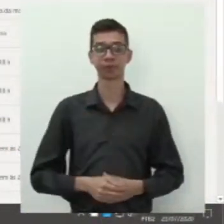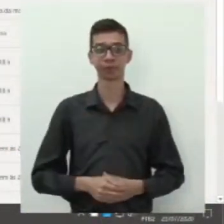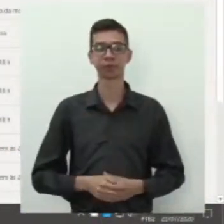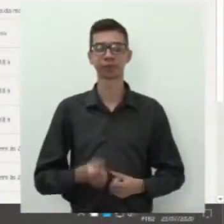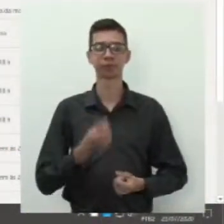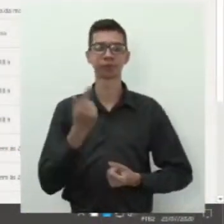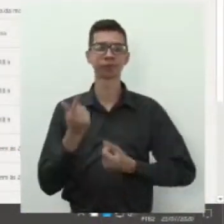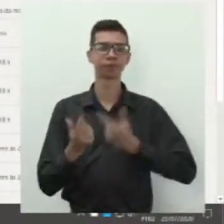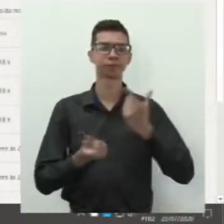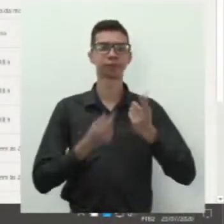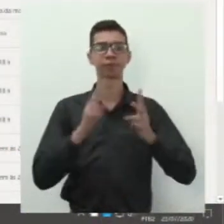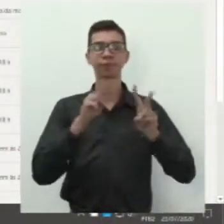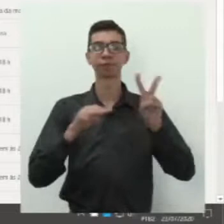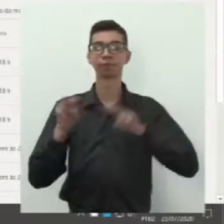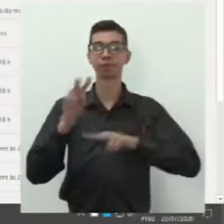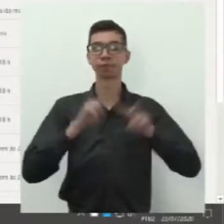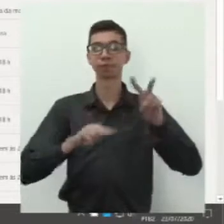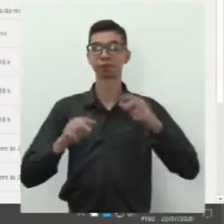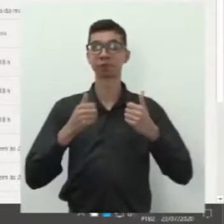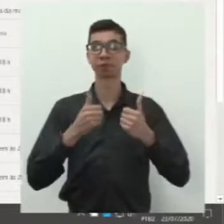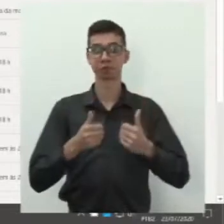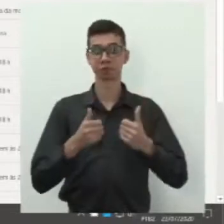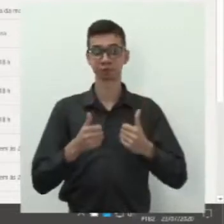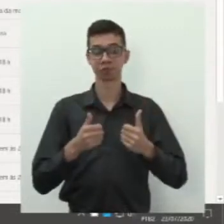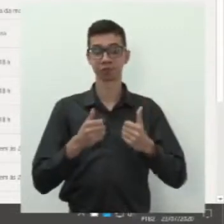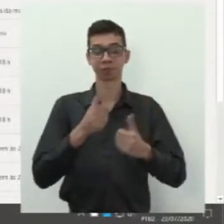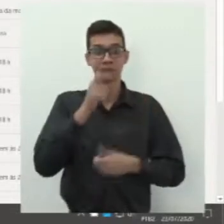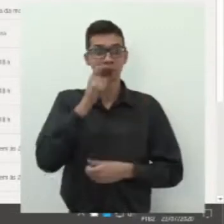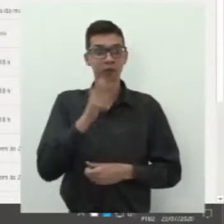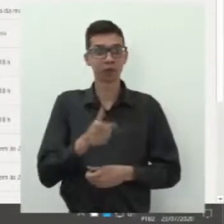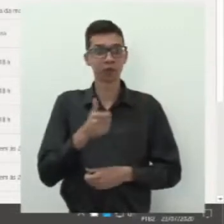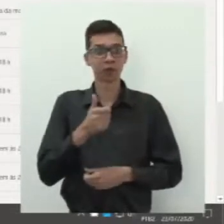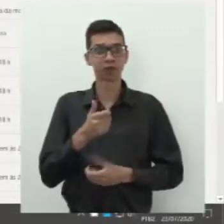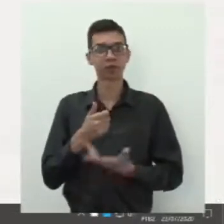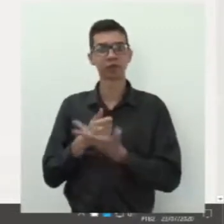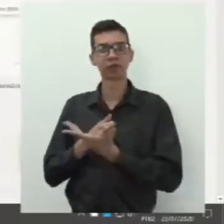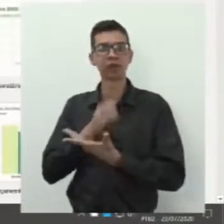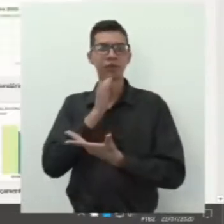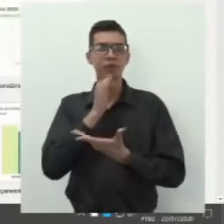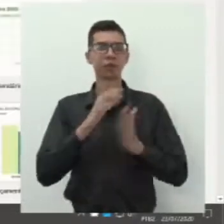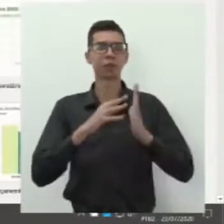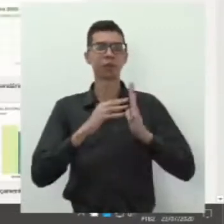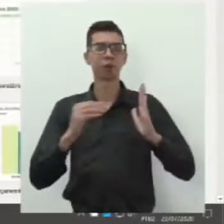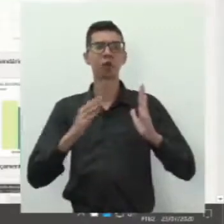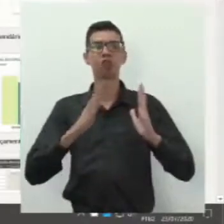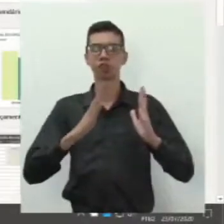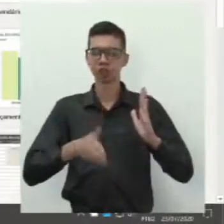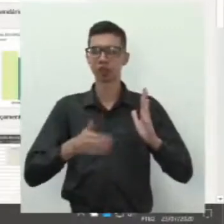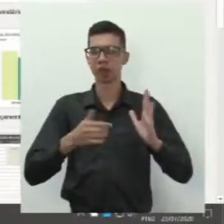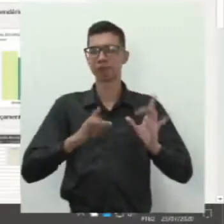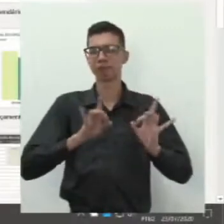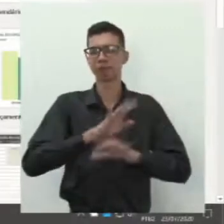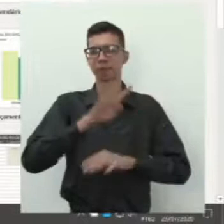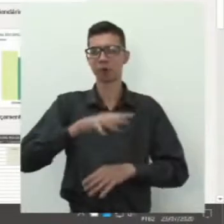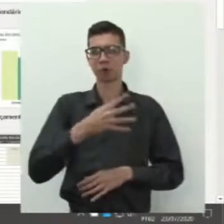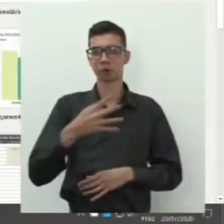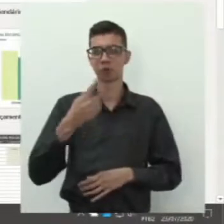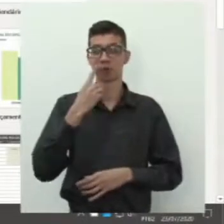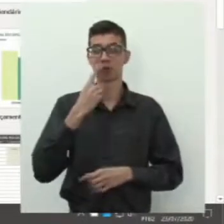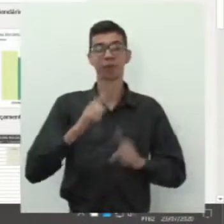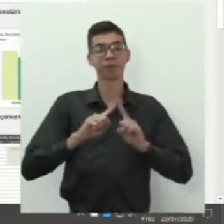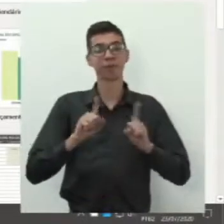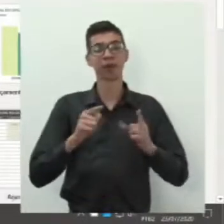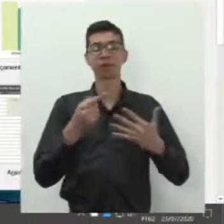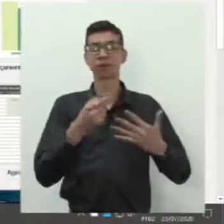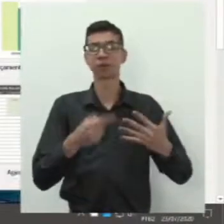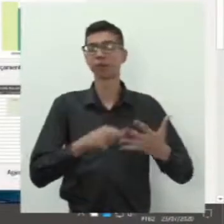de cara. Por exemplo, ele tem modelos prontos. Né? Se a gente vier aqui em mais modelos, a gente não precisa saber, por